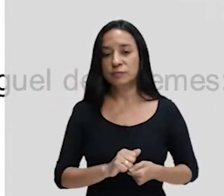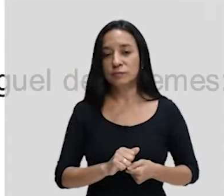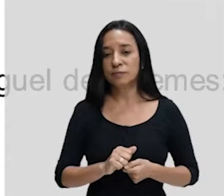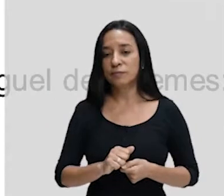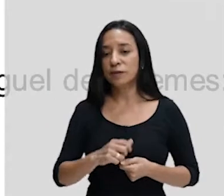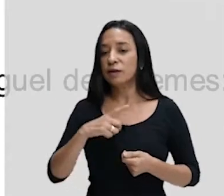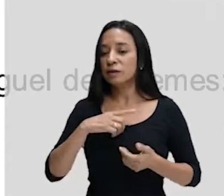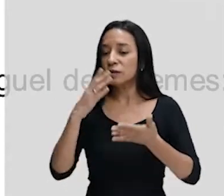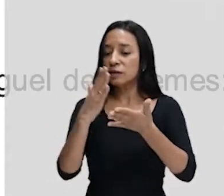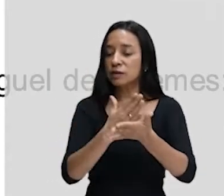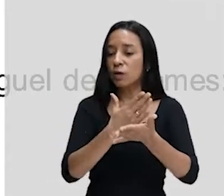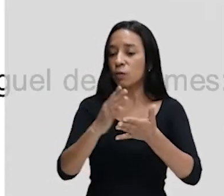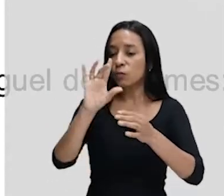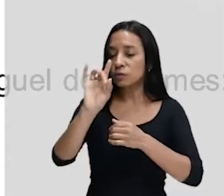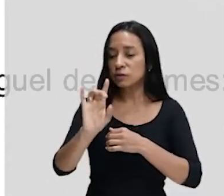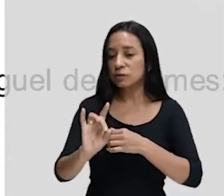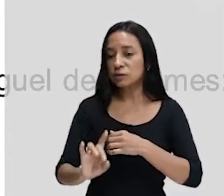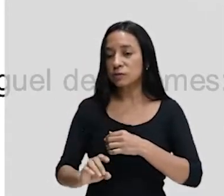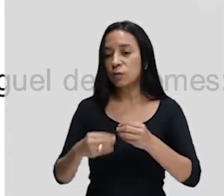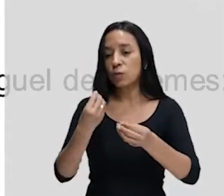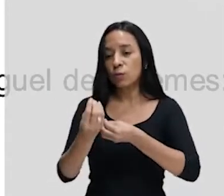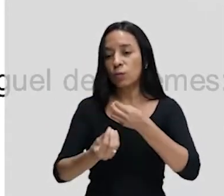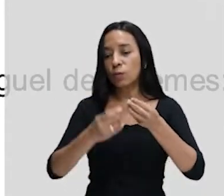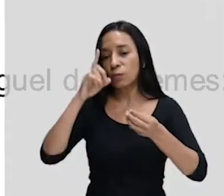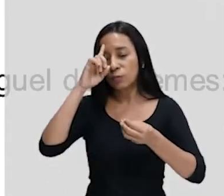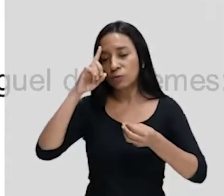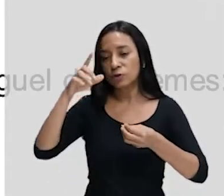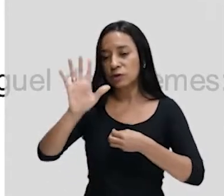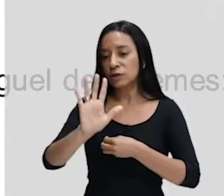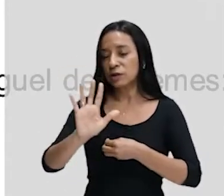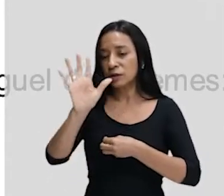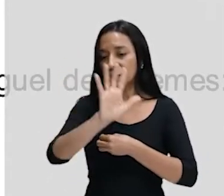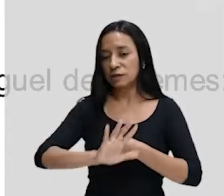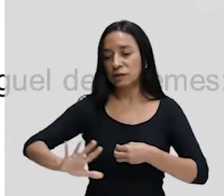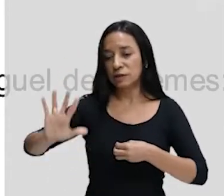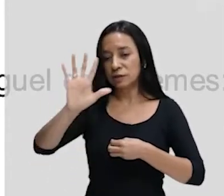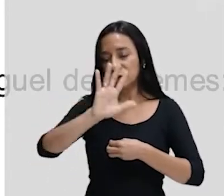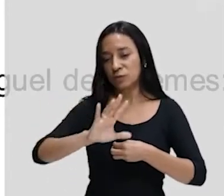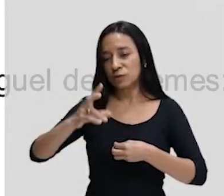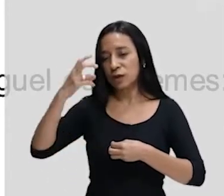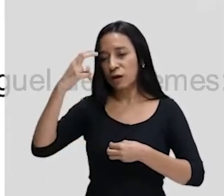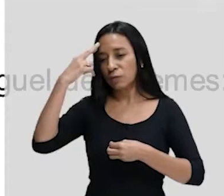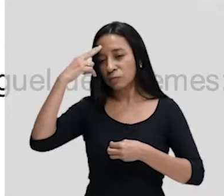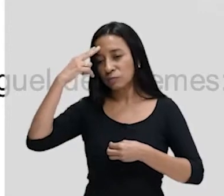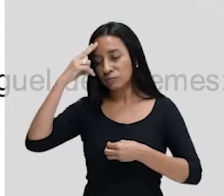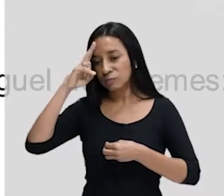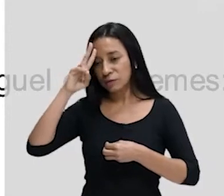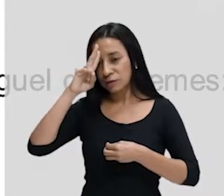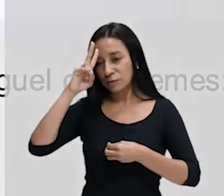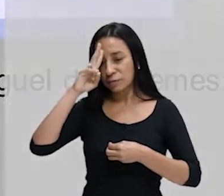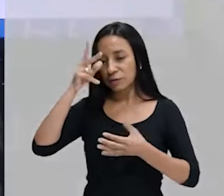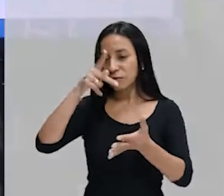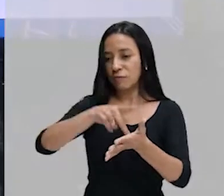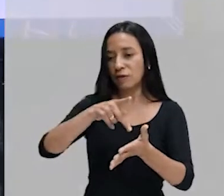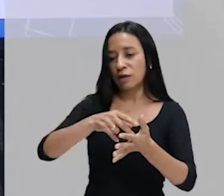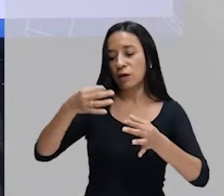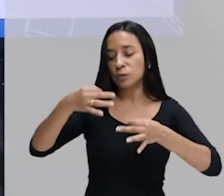são específicos, como o Dia Nacional da Memória pela Verdade e a Justiça, que é 24 de março, tá?